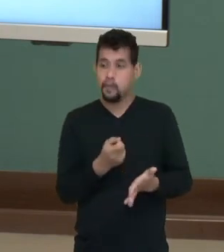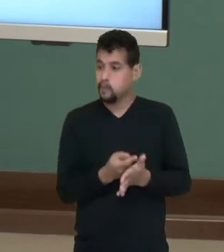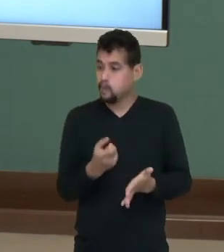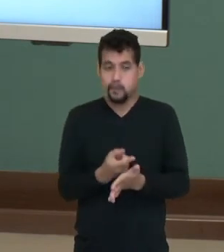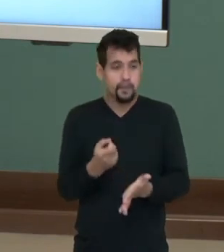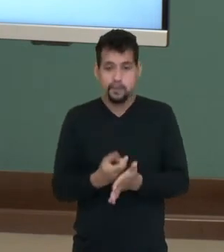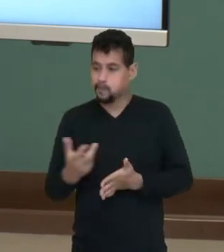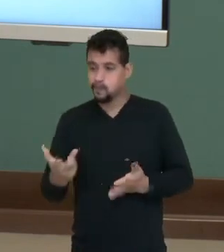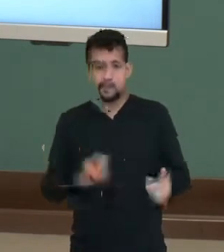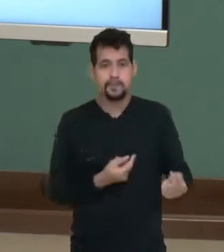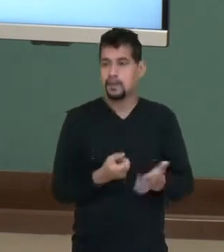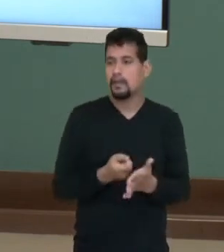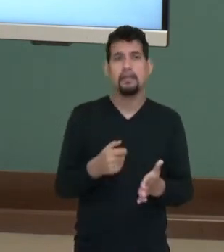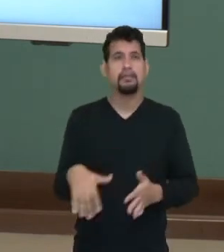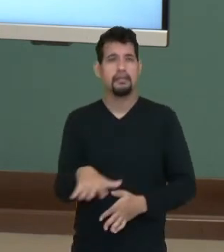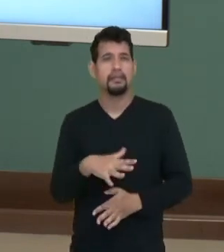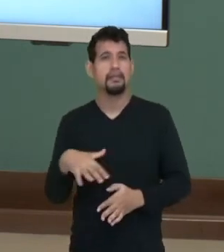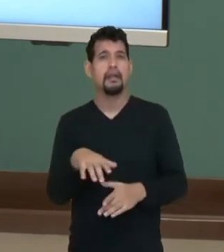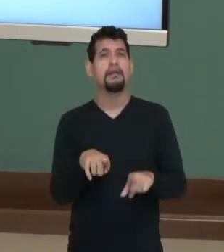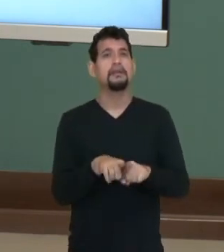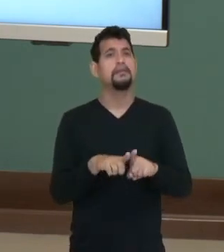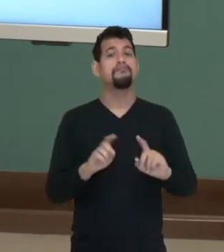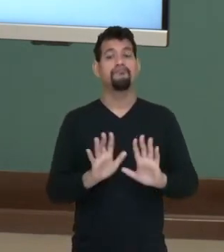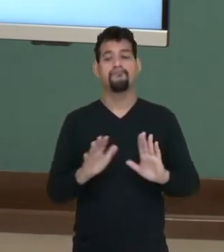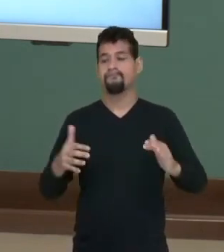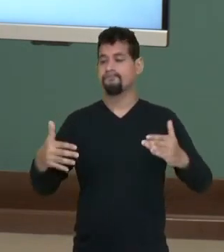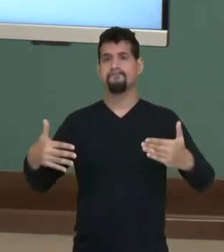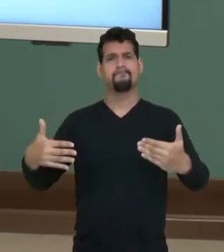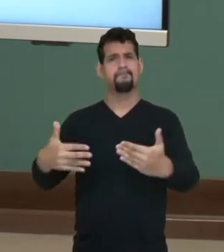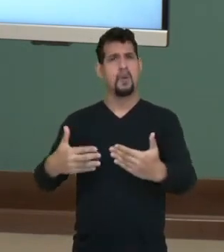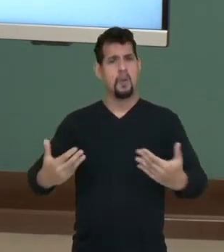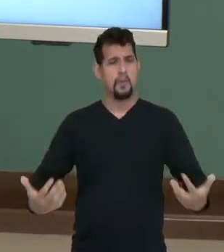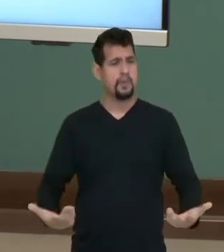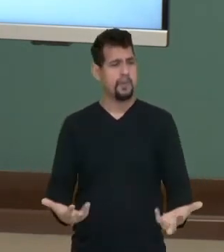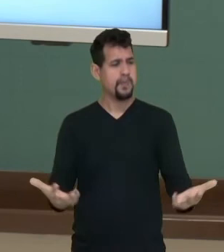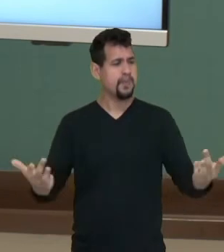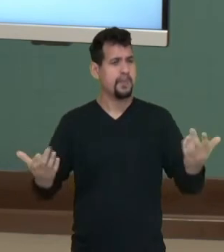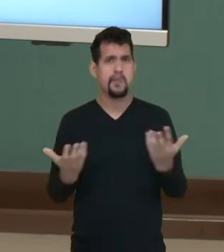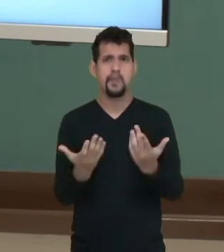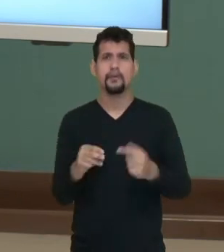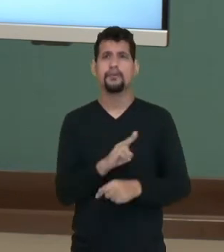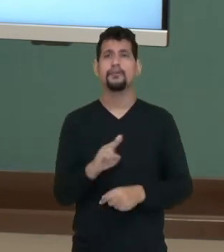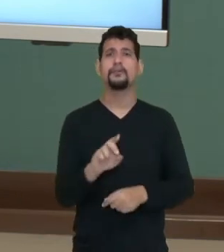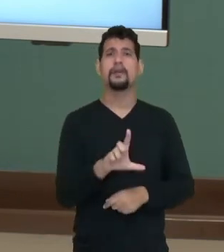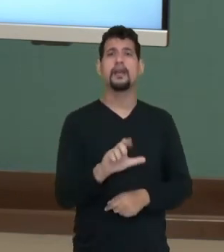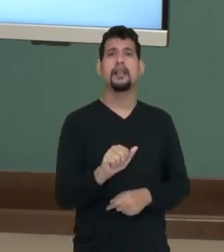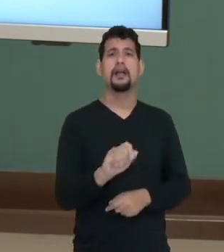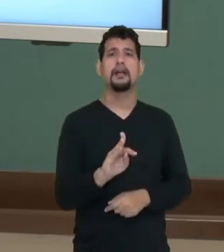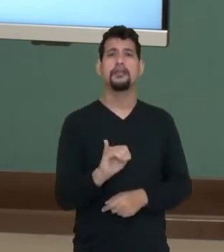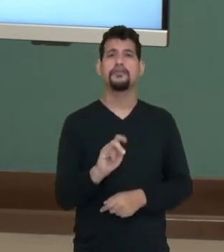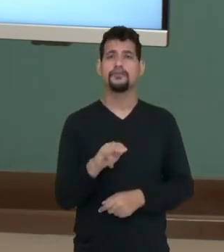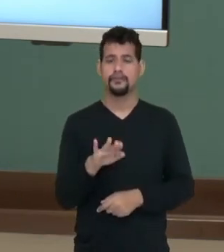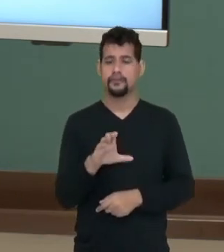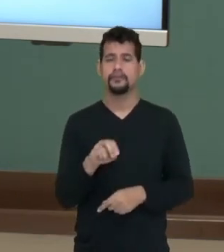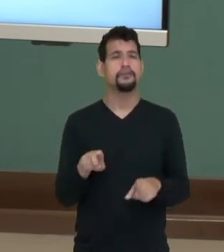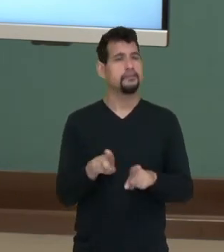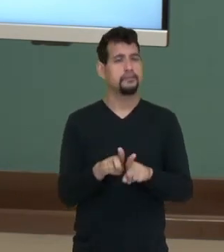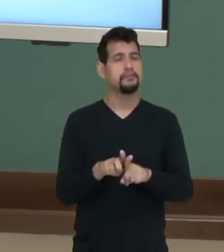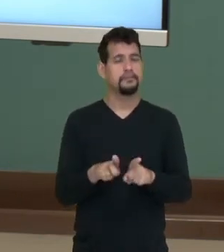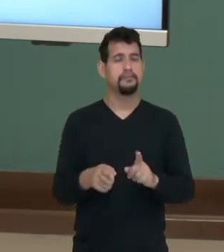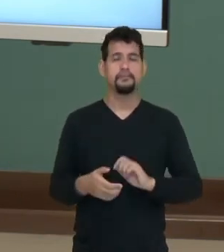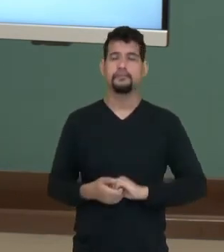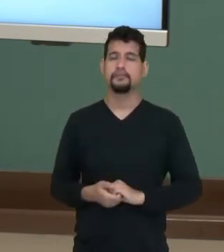dos menores, né? Então, virando então, grandes lavouras e latifúndios, né? Que são as grandes propriedades rurais,